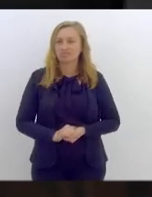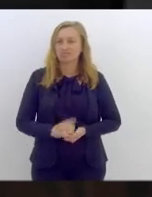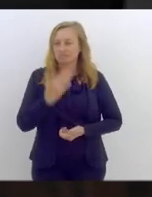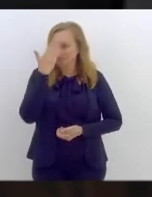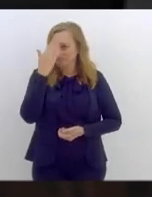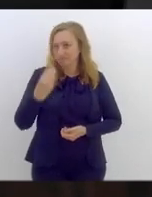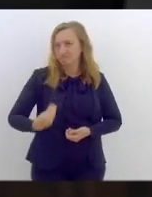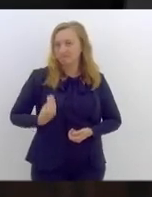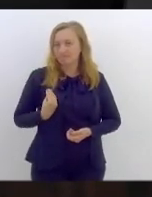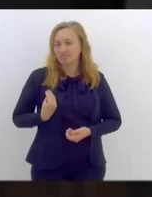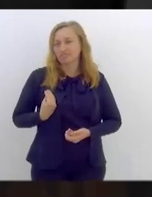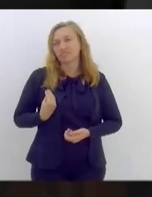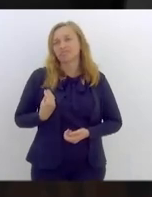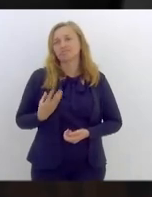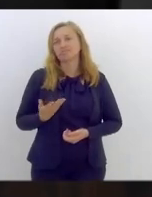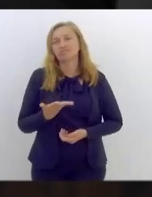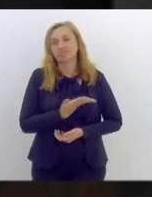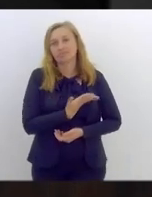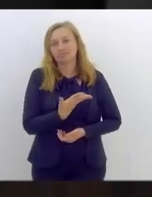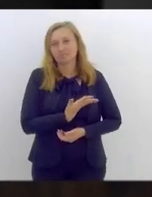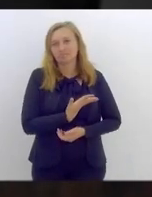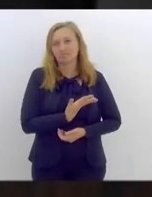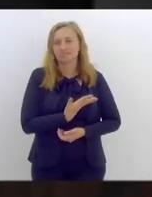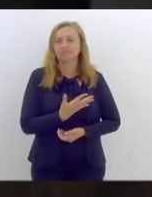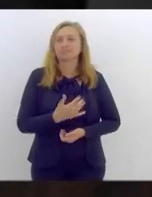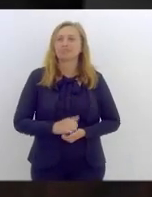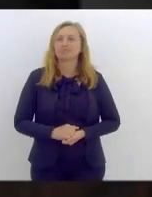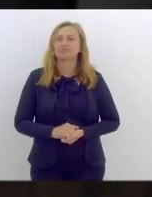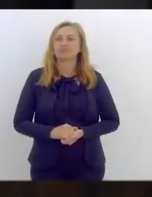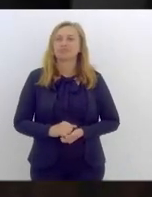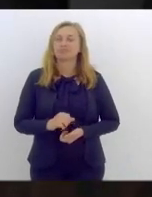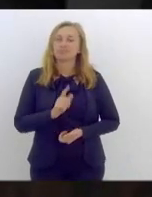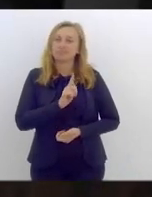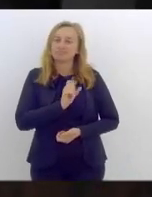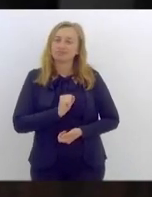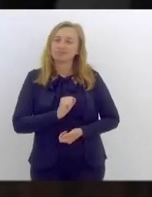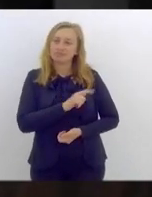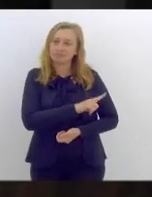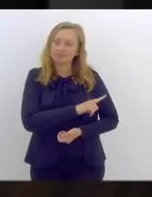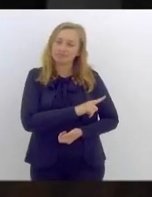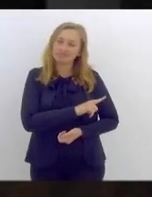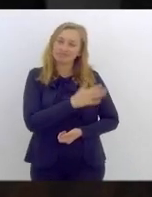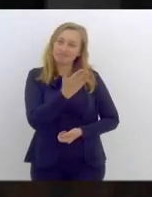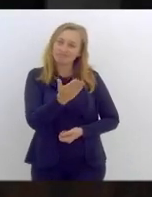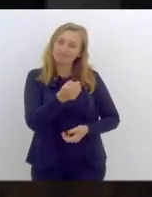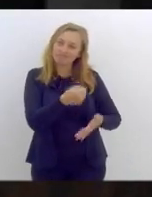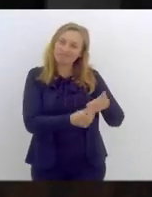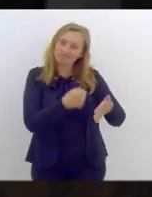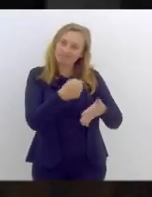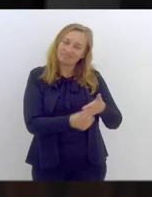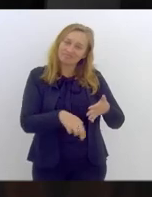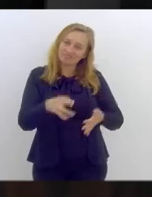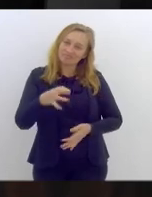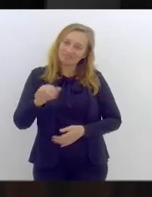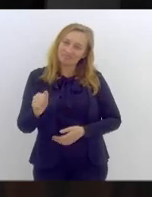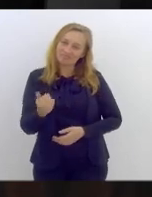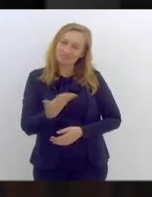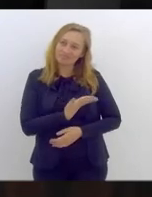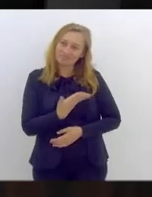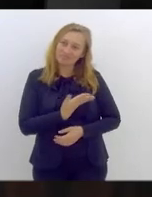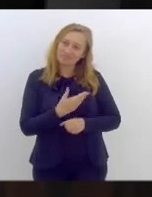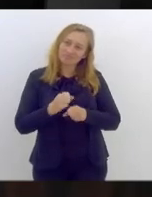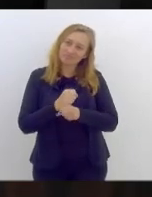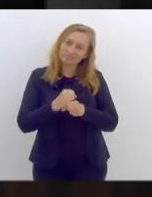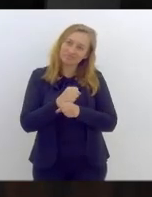a presença da nossa querida companheira de São Gonçalo, essa lutadora, Márcia, minha amiga de